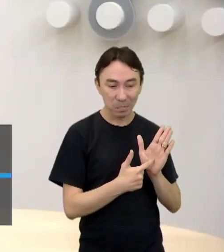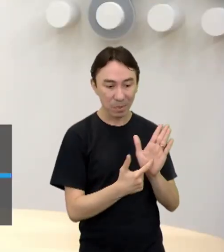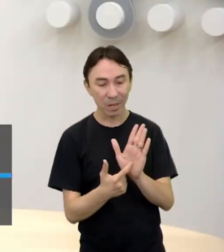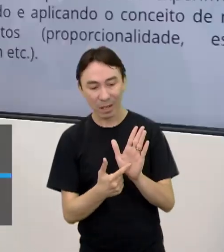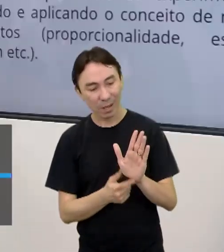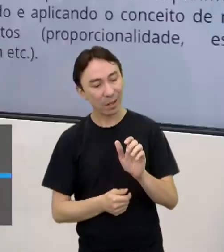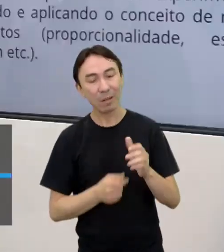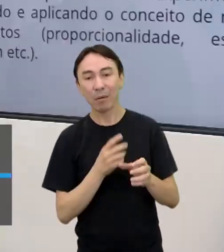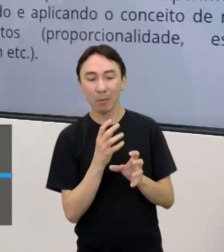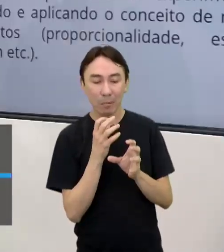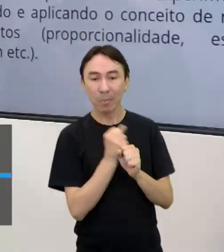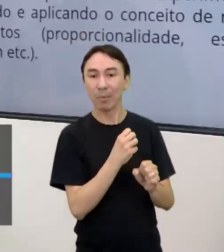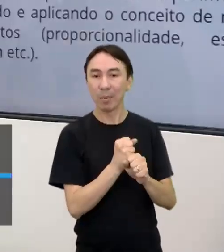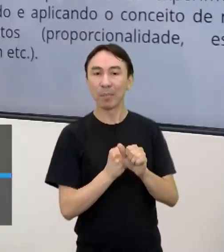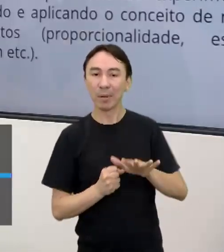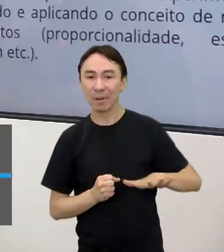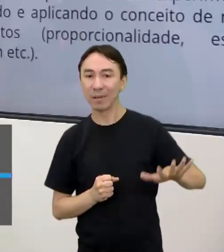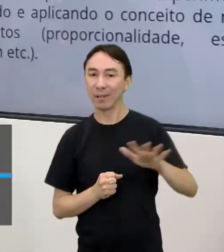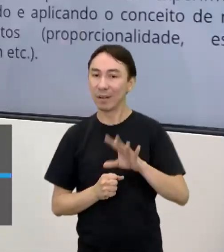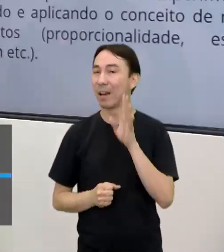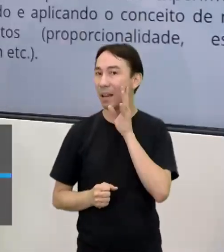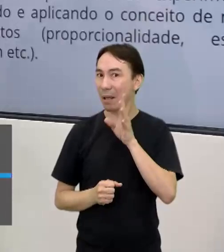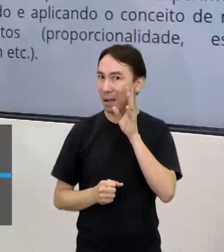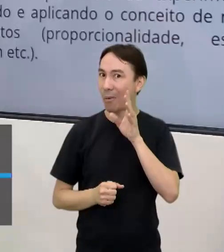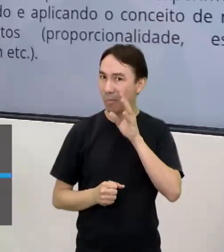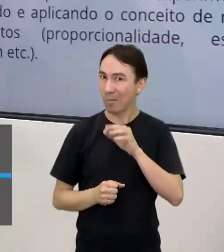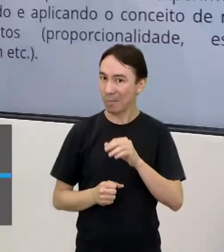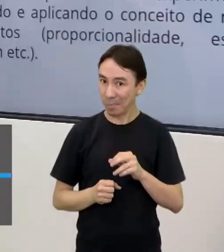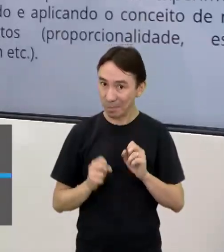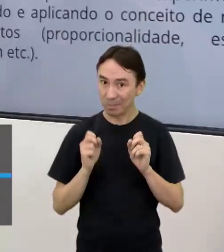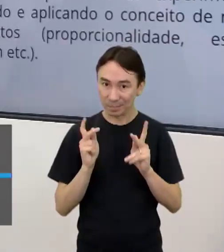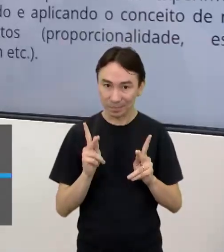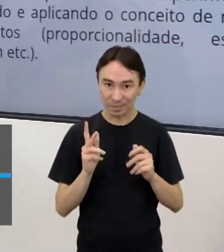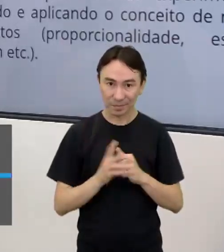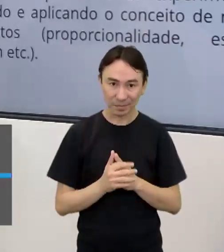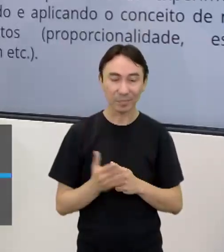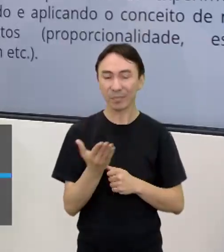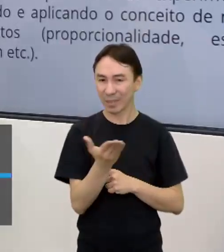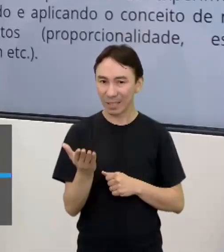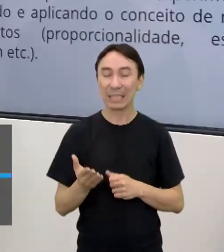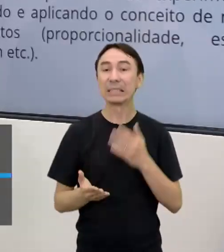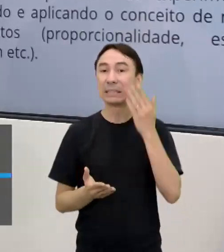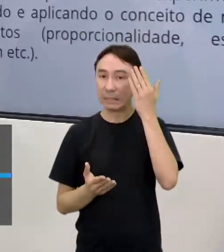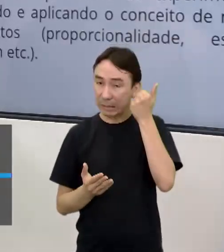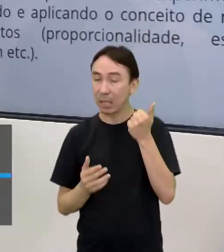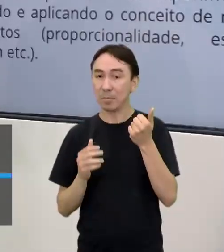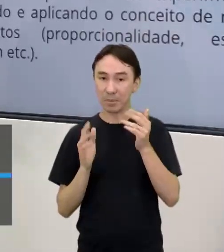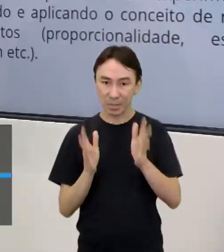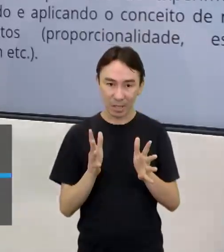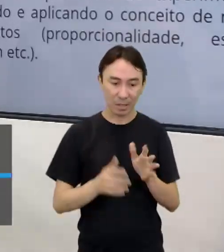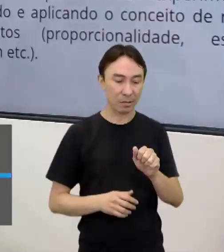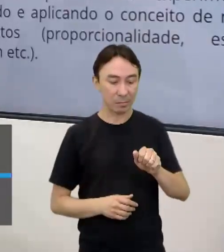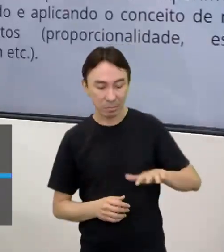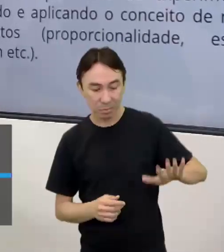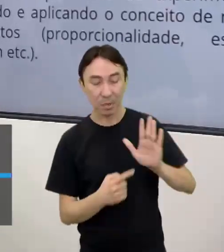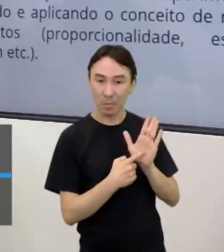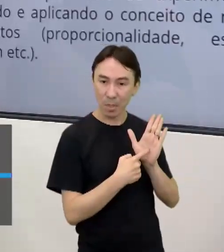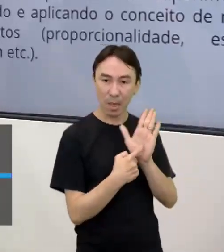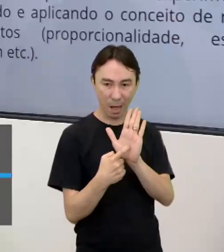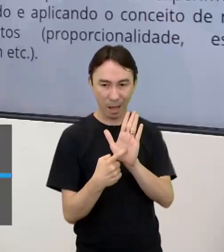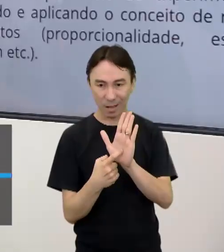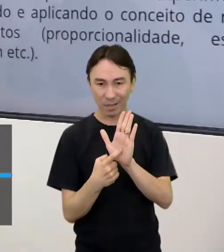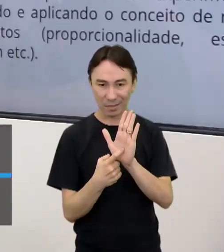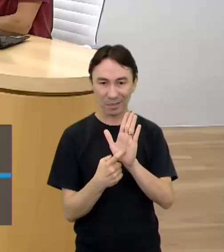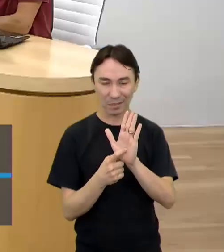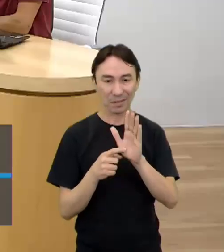é muito bacana para você entender como é que funciona. Beleza. E aí, entendendo o que é campo amostral, a gente desemboca, olha que